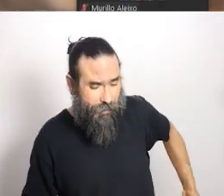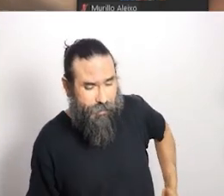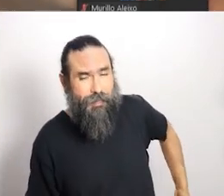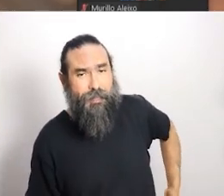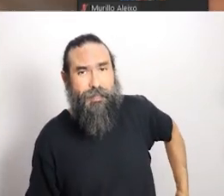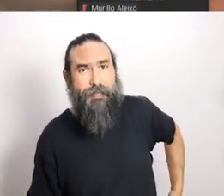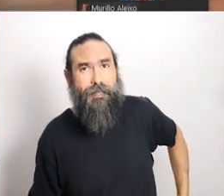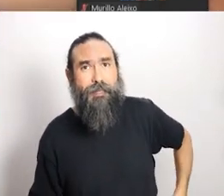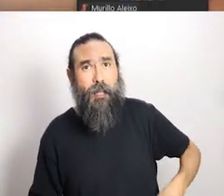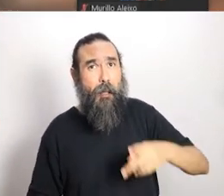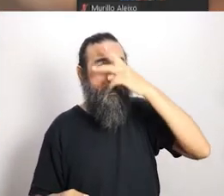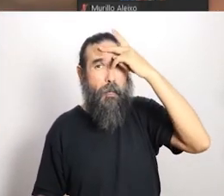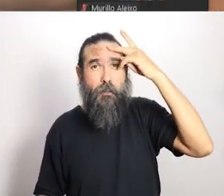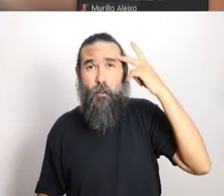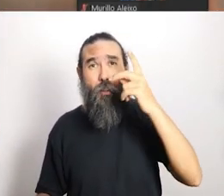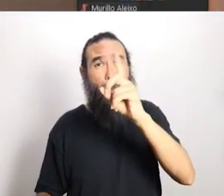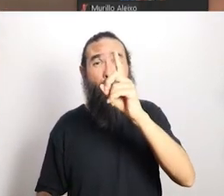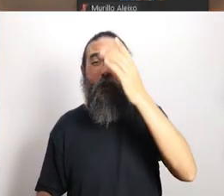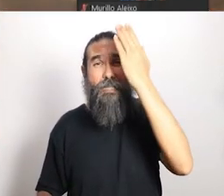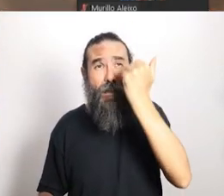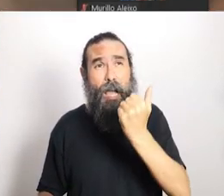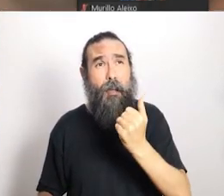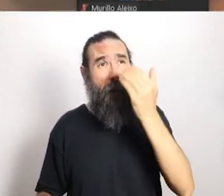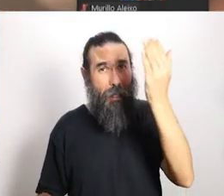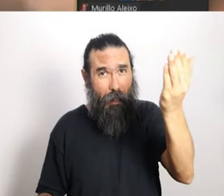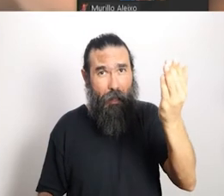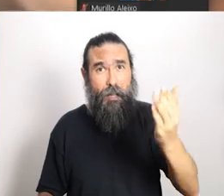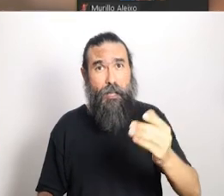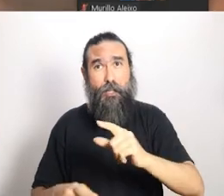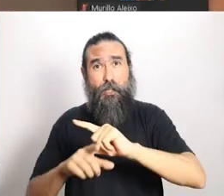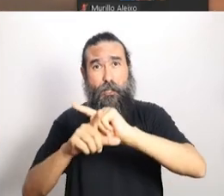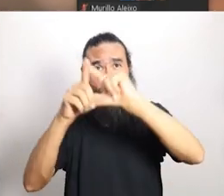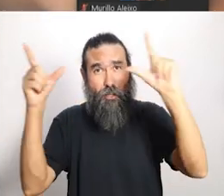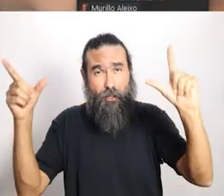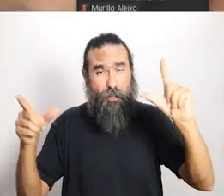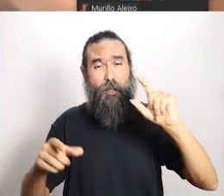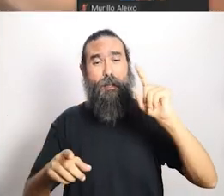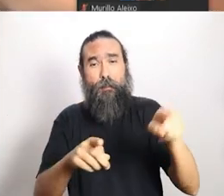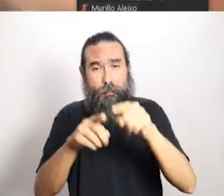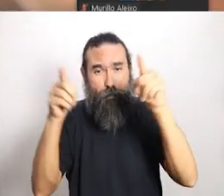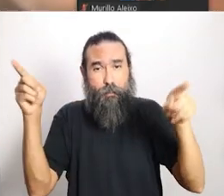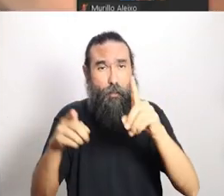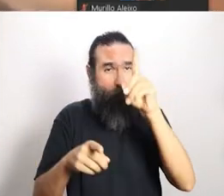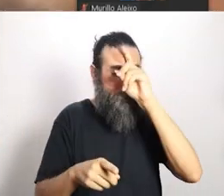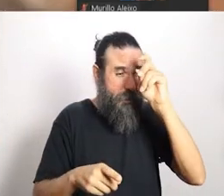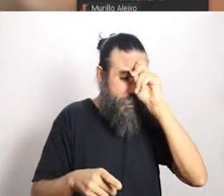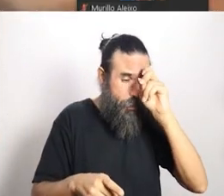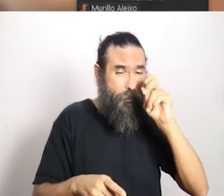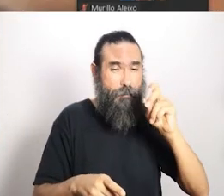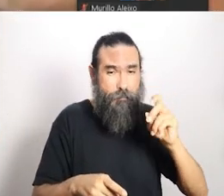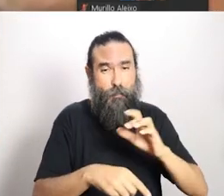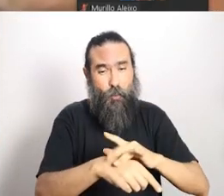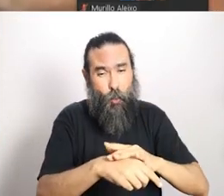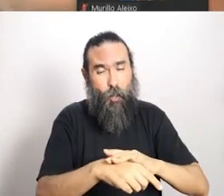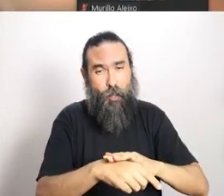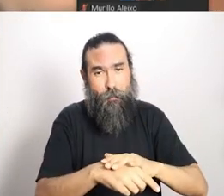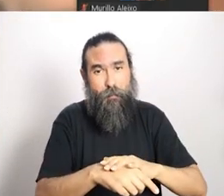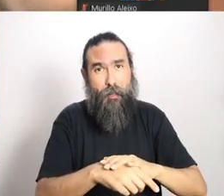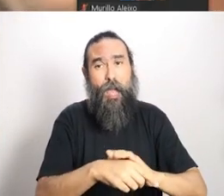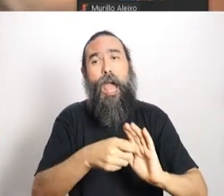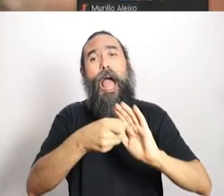acreditava que ele estava no palco, estava brincando, mas à noite ele iria para uma cadeira de hemodiálise enfrentar o que ele enfrentou.